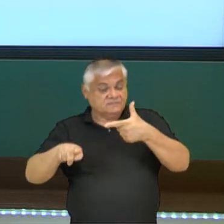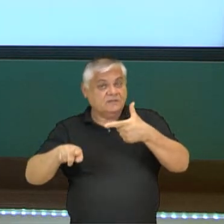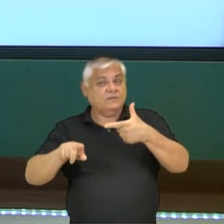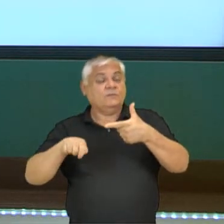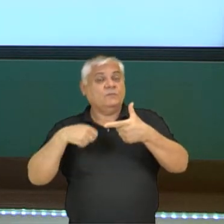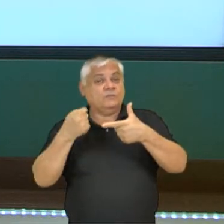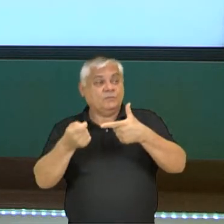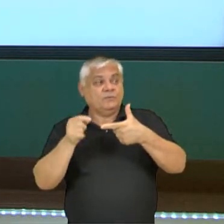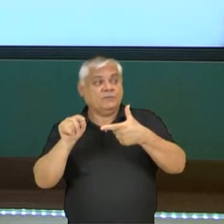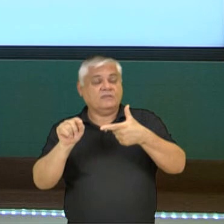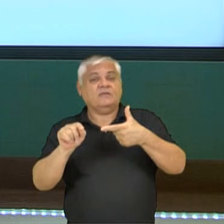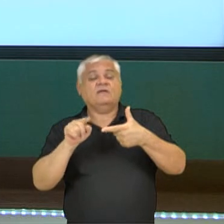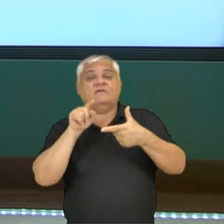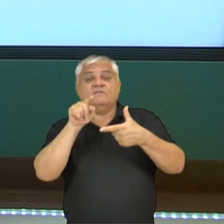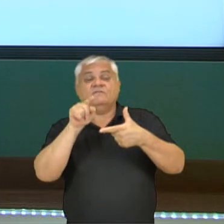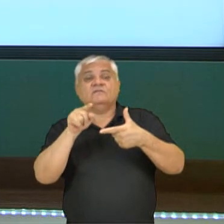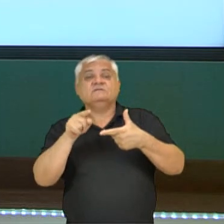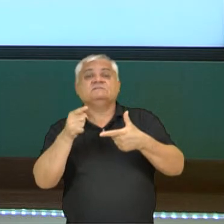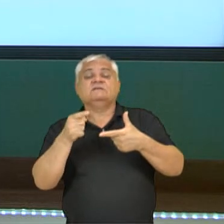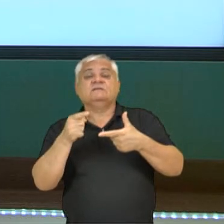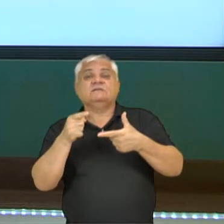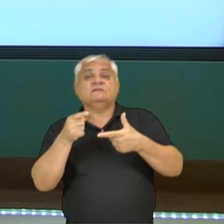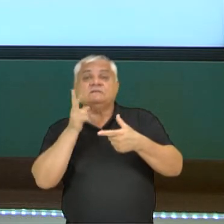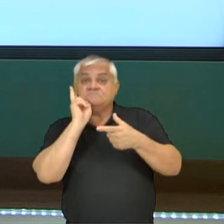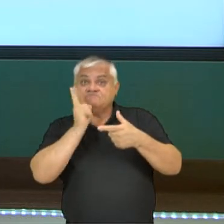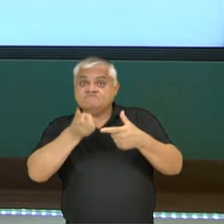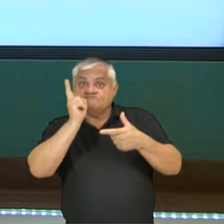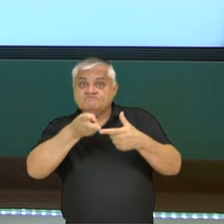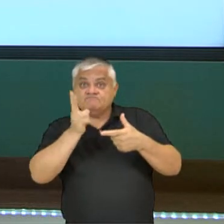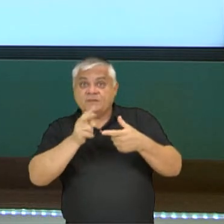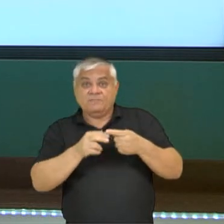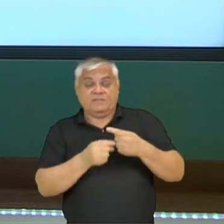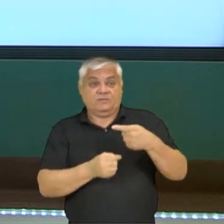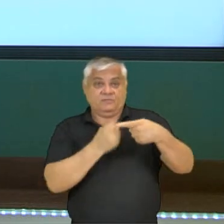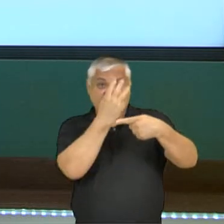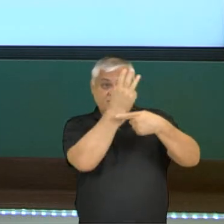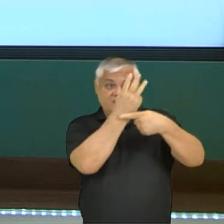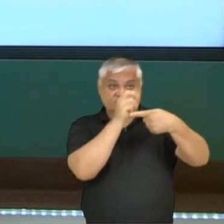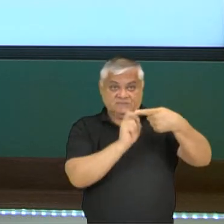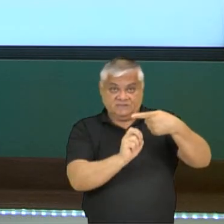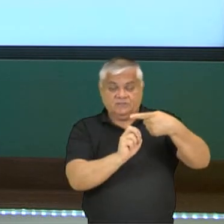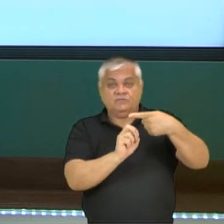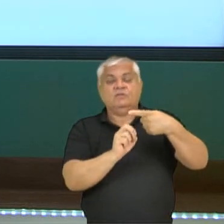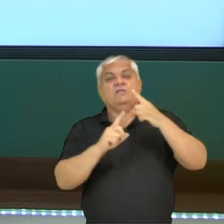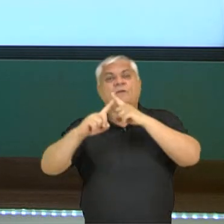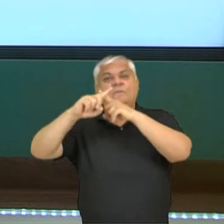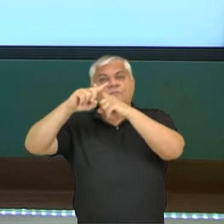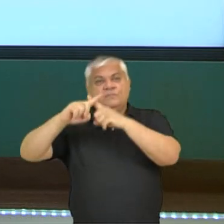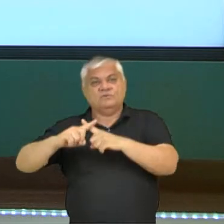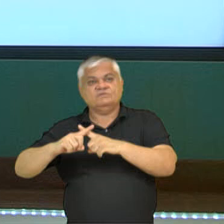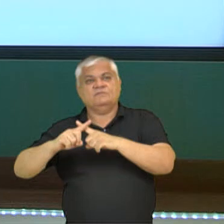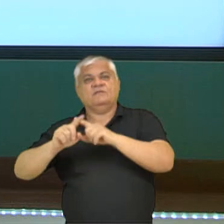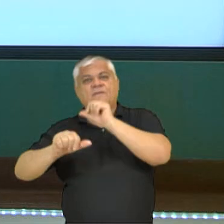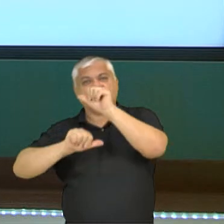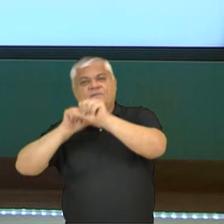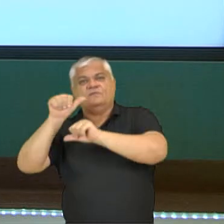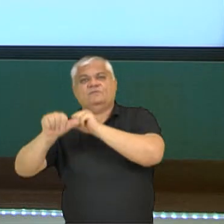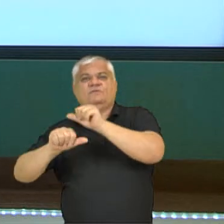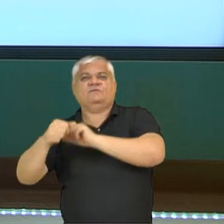fração é você conservar a primeira fração e multiplicar pelo inverso